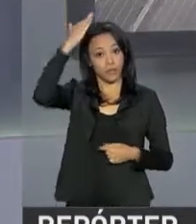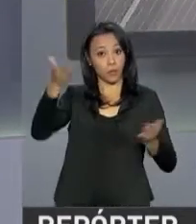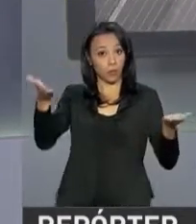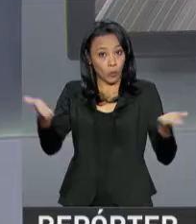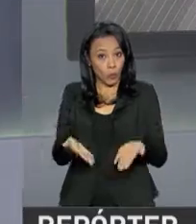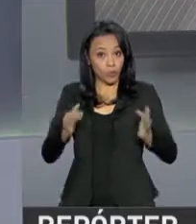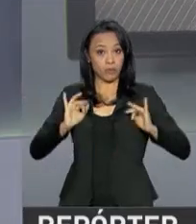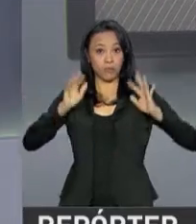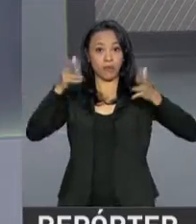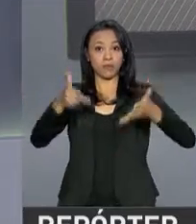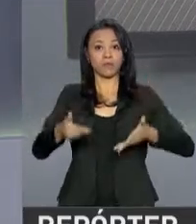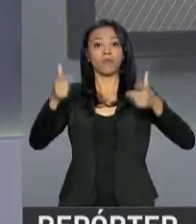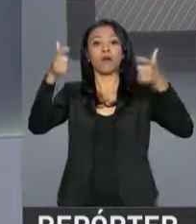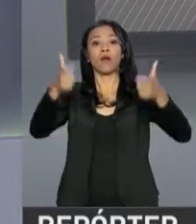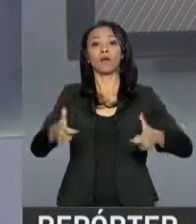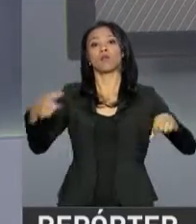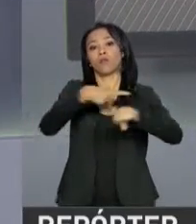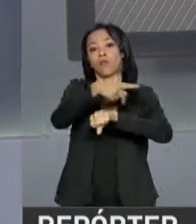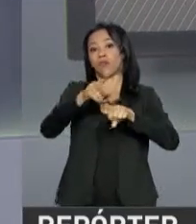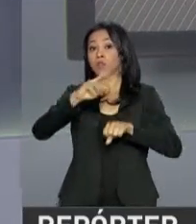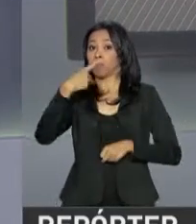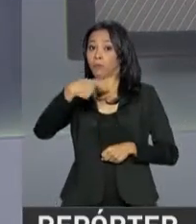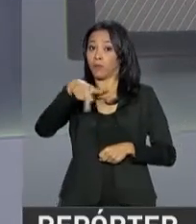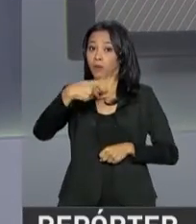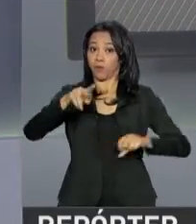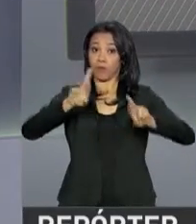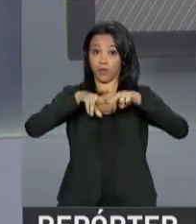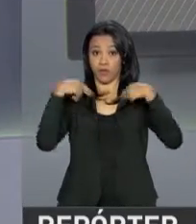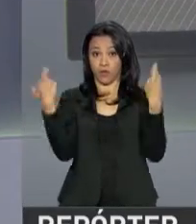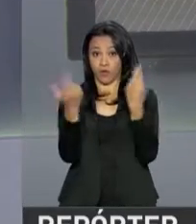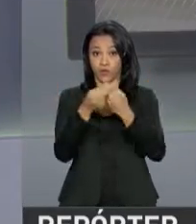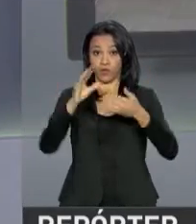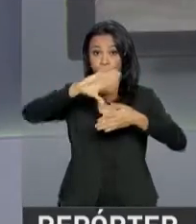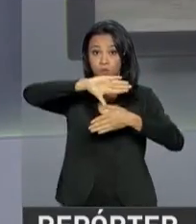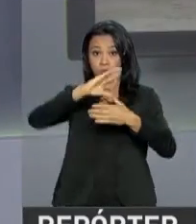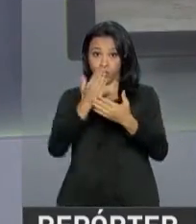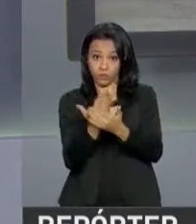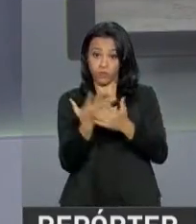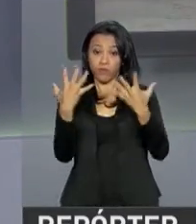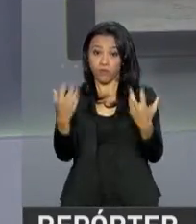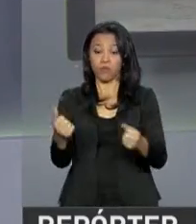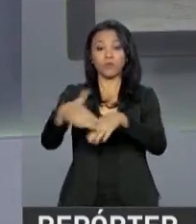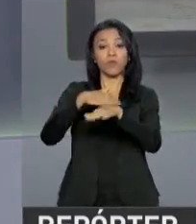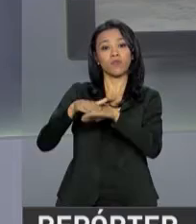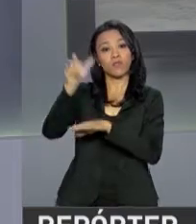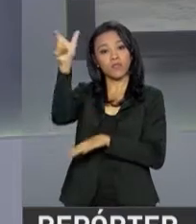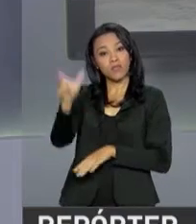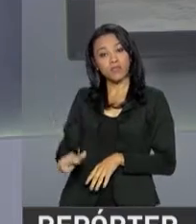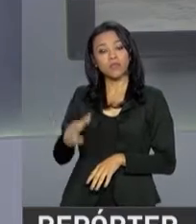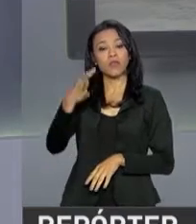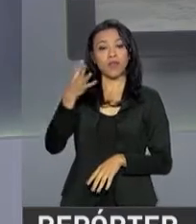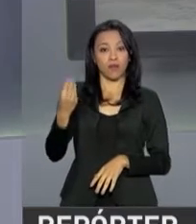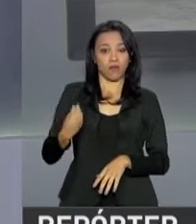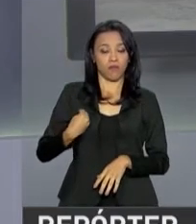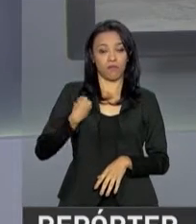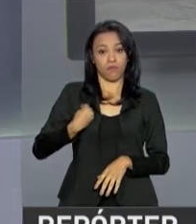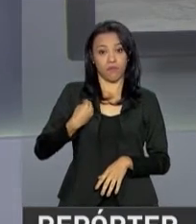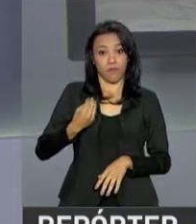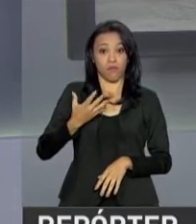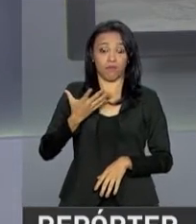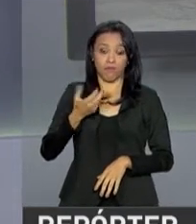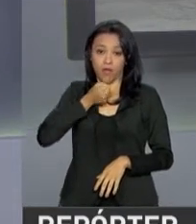paraguai da reunião de cúpula do mercosul vamos então conversar com o repórter nem pereira que está no palácio do planalto